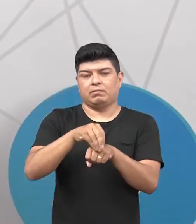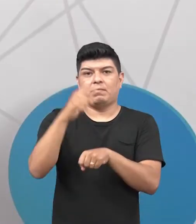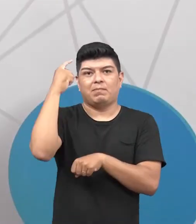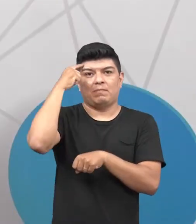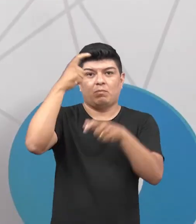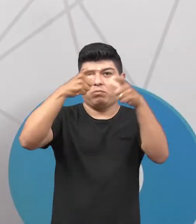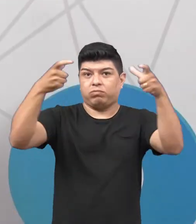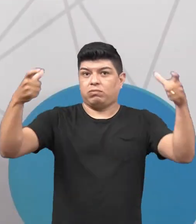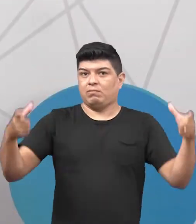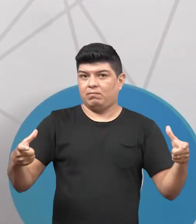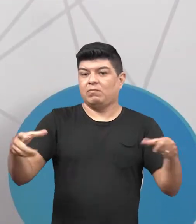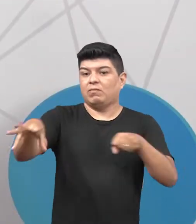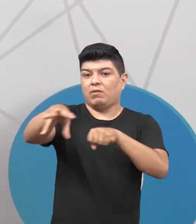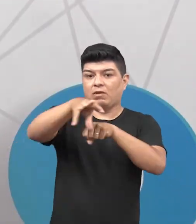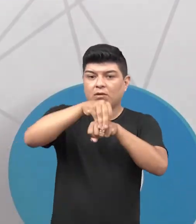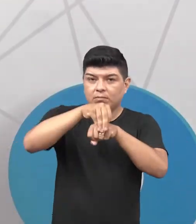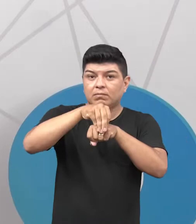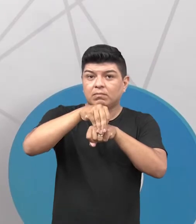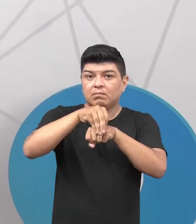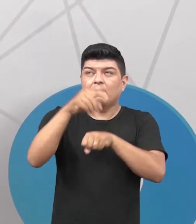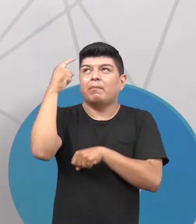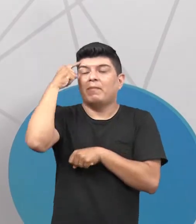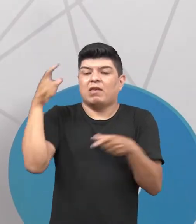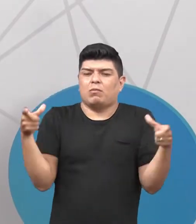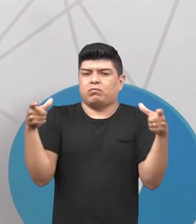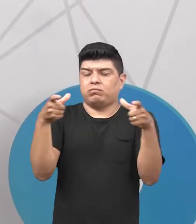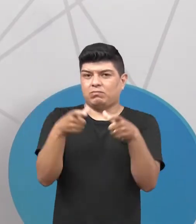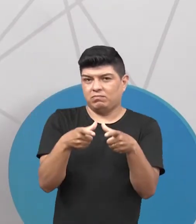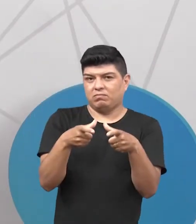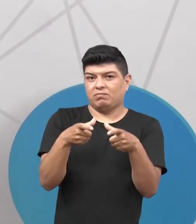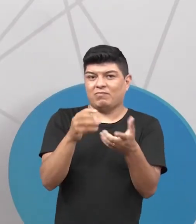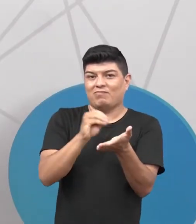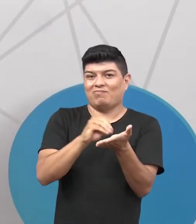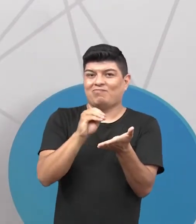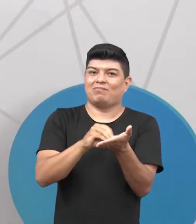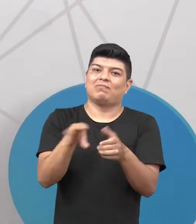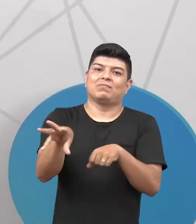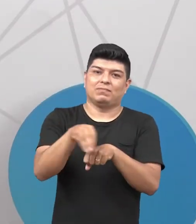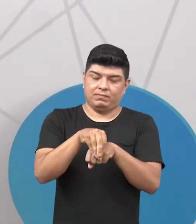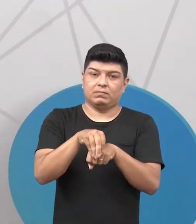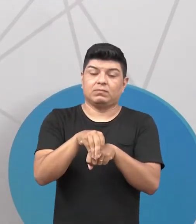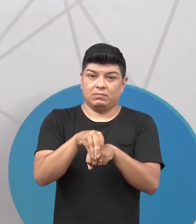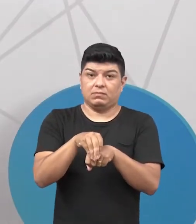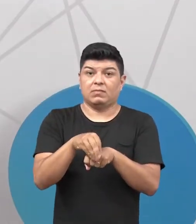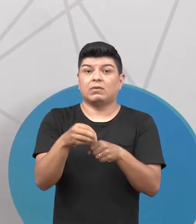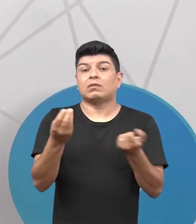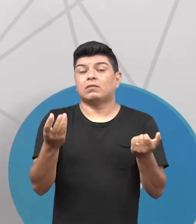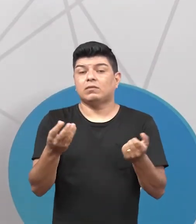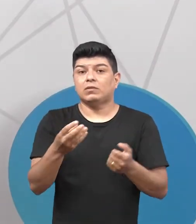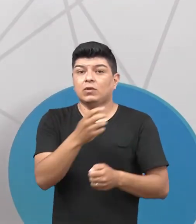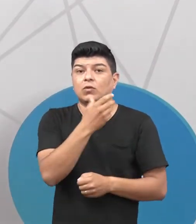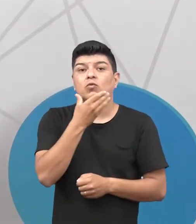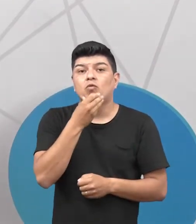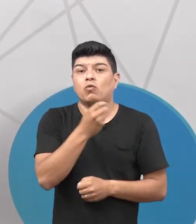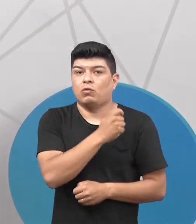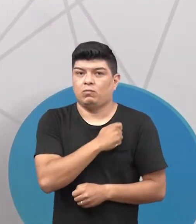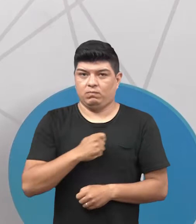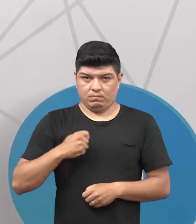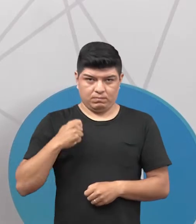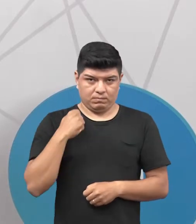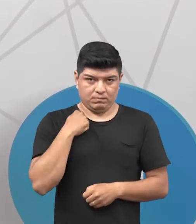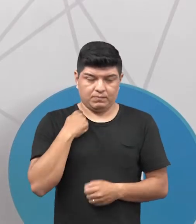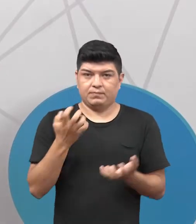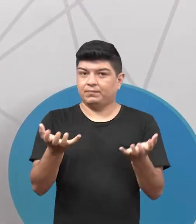grande, conhecimento. Pensar pequeno, ignorância. Então, nesse aspecto, o Sócrates ele vai